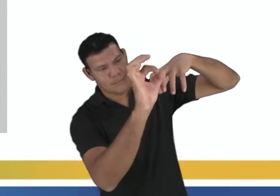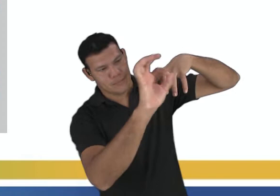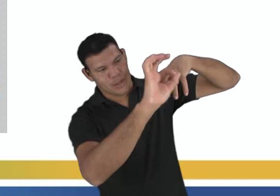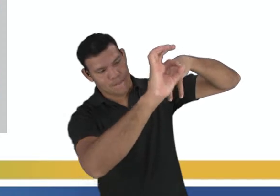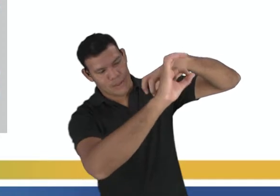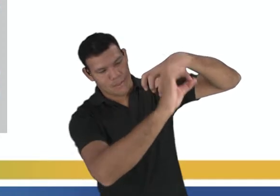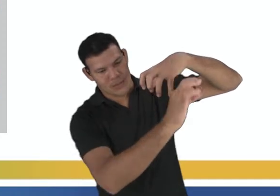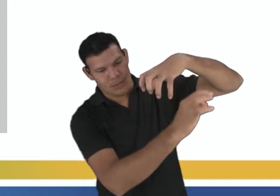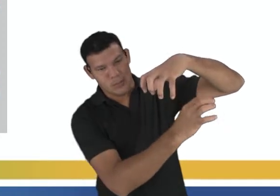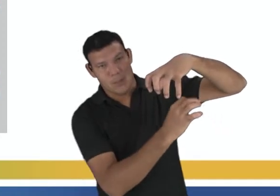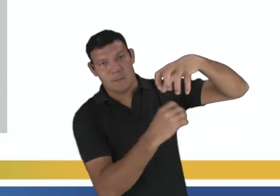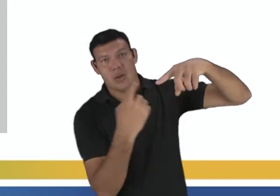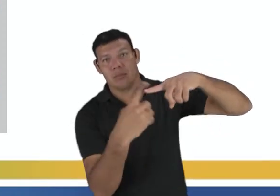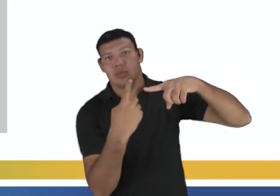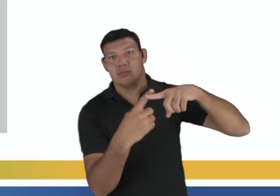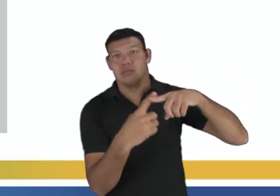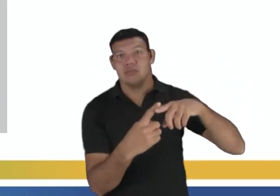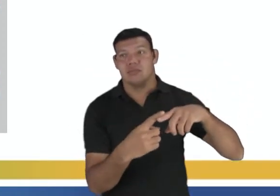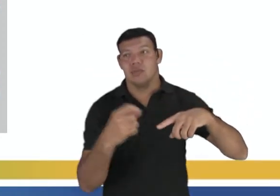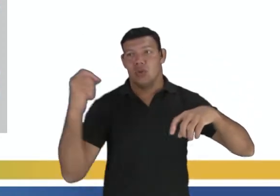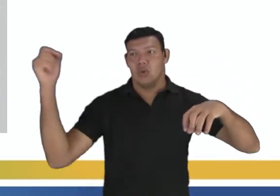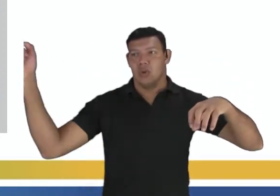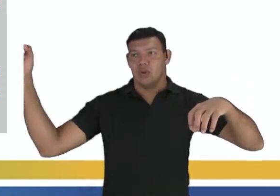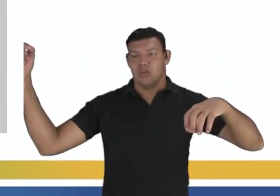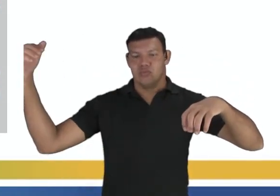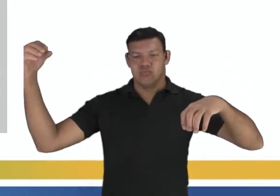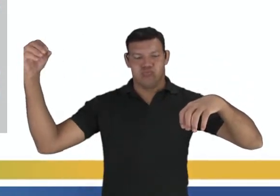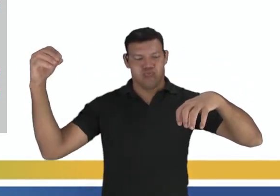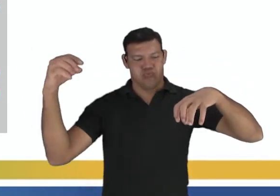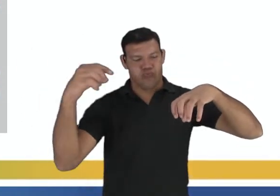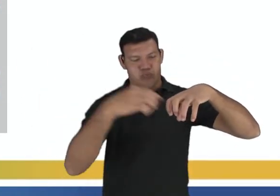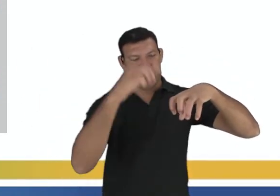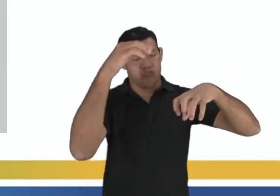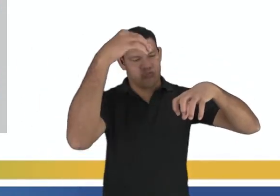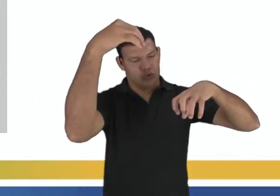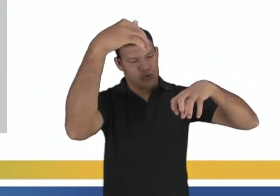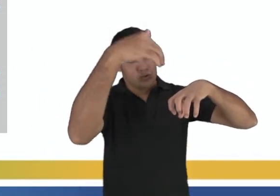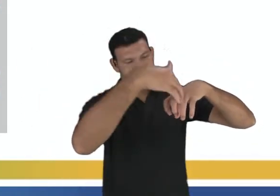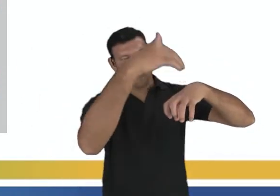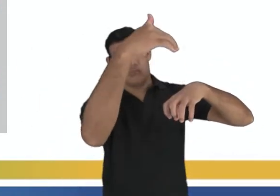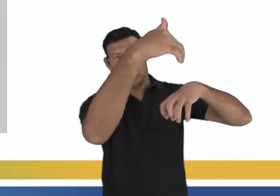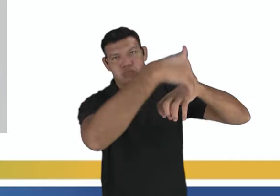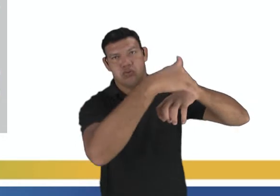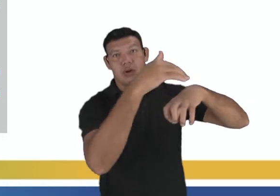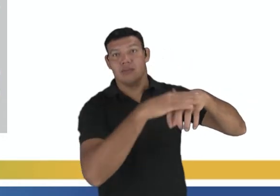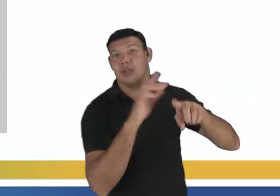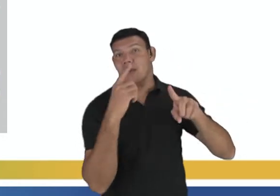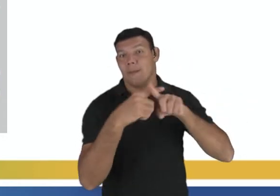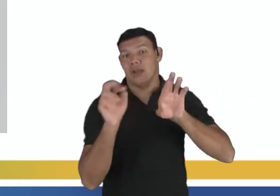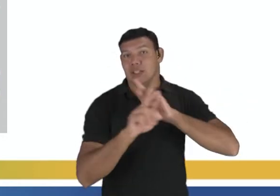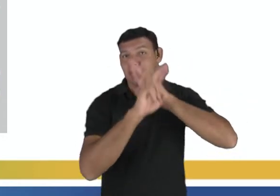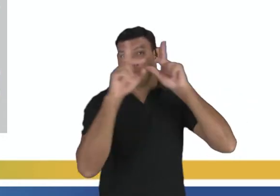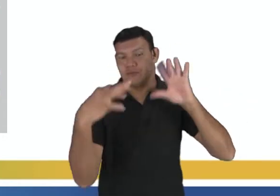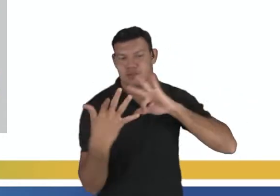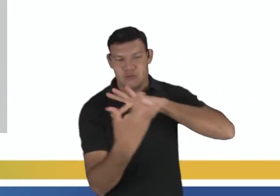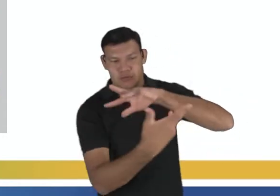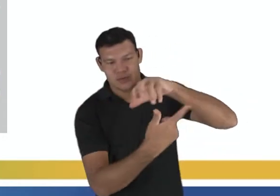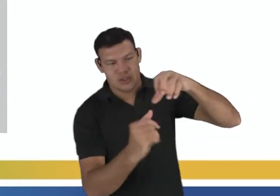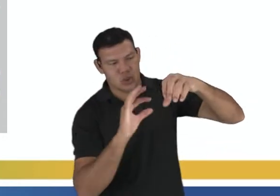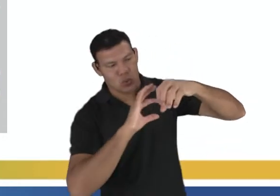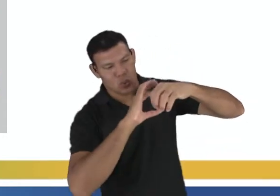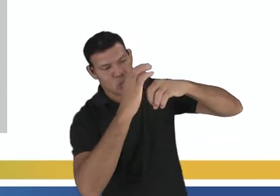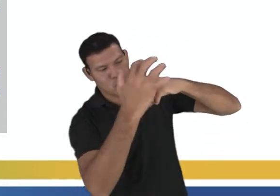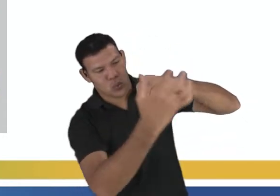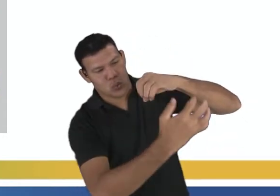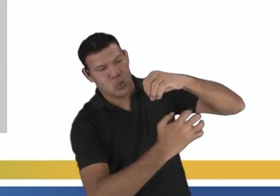meteoros, de meteoritos, tá? Porque a Lua ela não tem uma atmosfera que a protege, né? Como a Terra. A Terra tem uma atmosfera que protege contra objetos